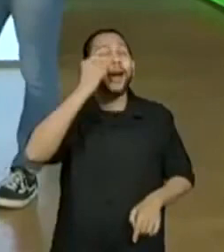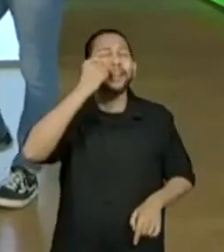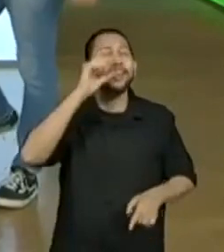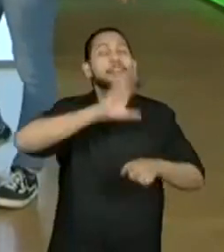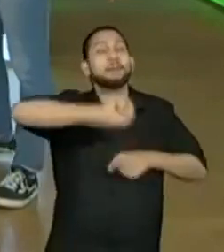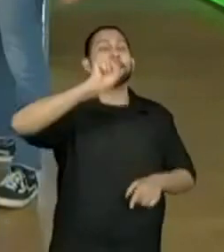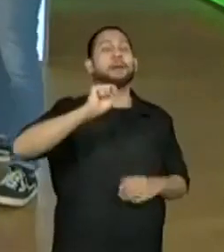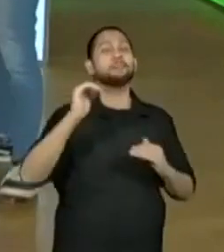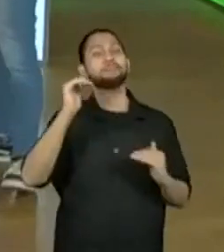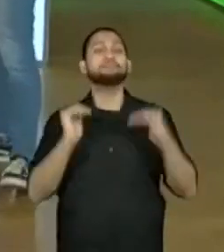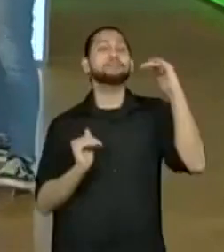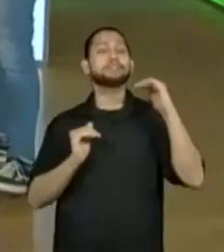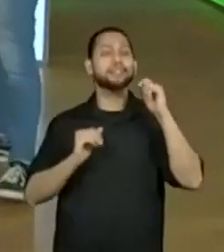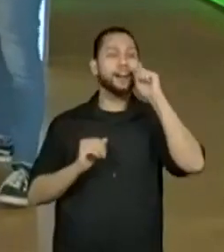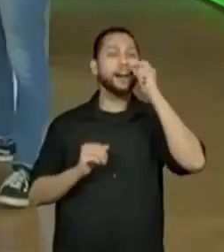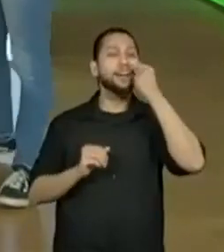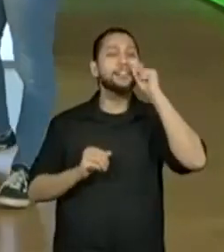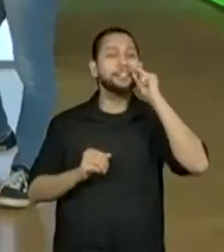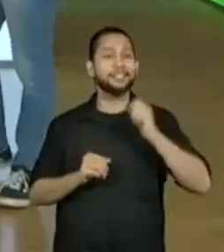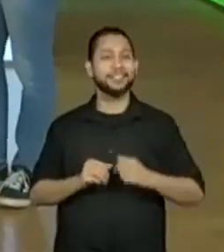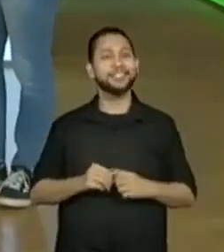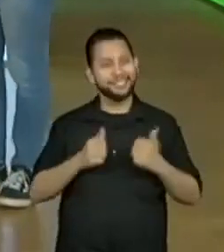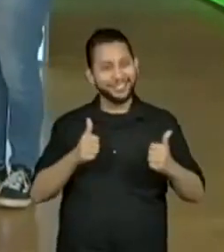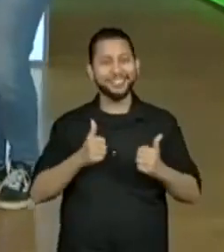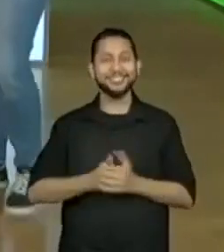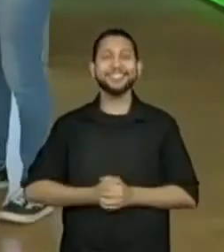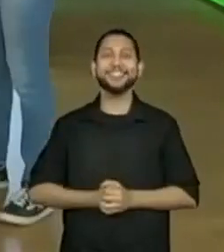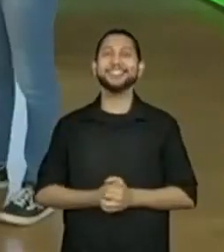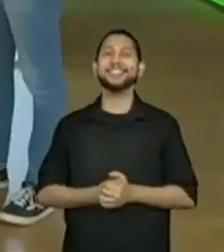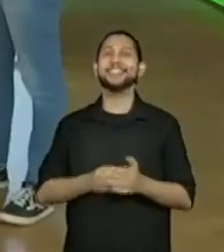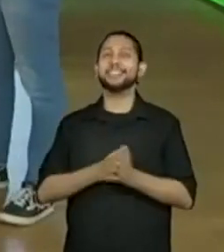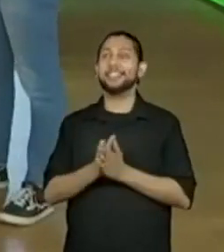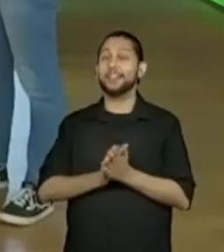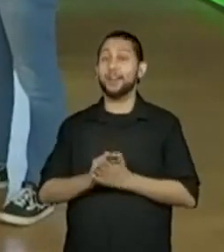isso. Vamos lá. Eu quero. Vamos lá.